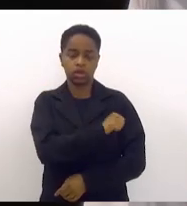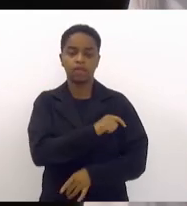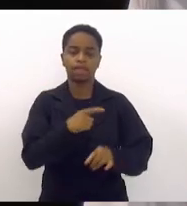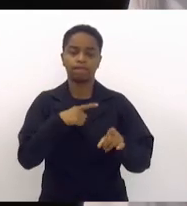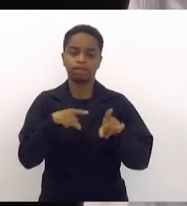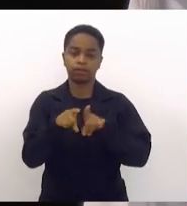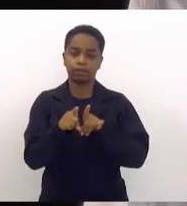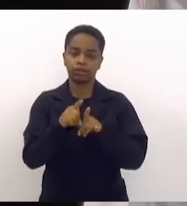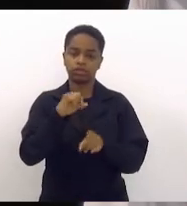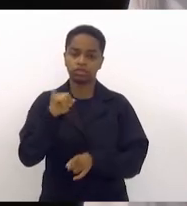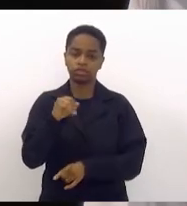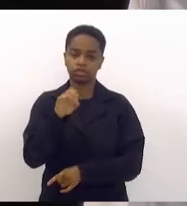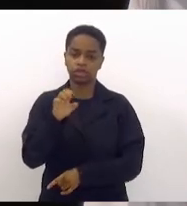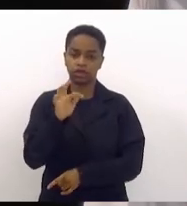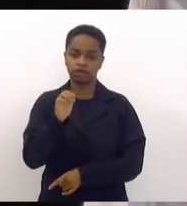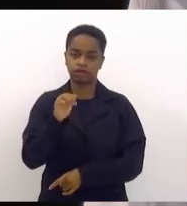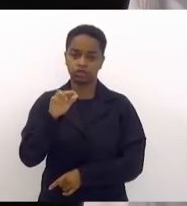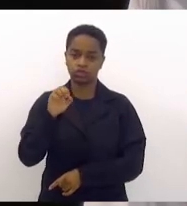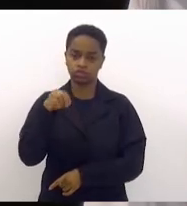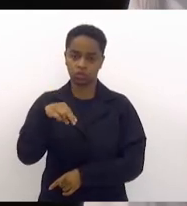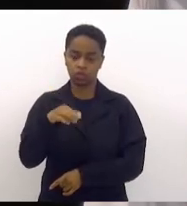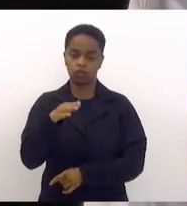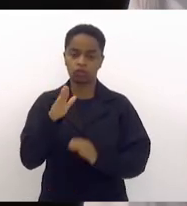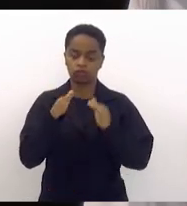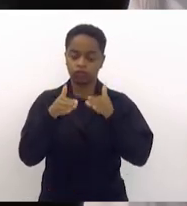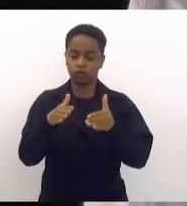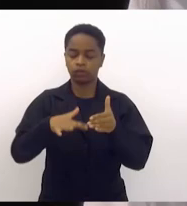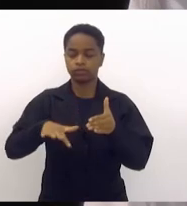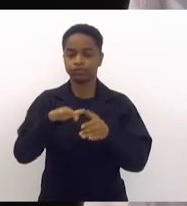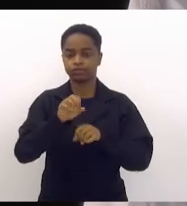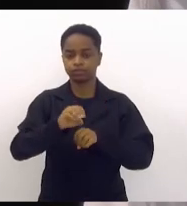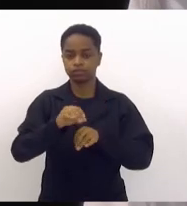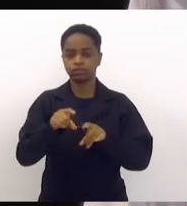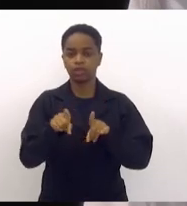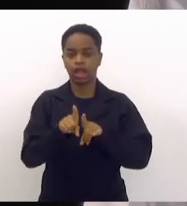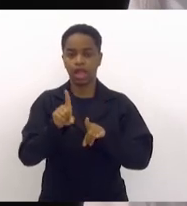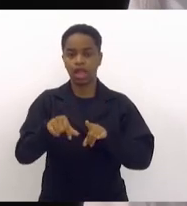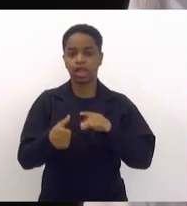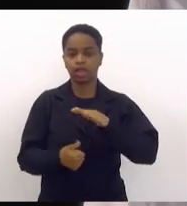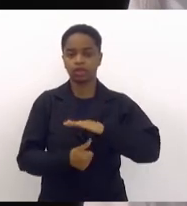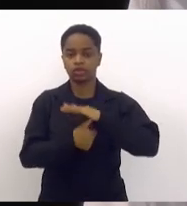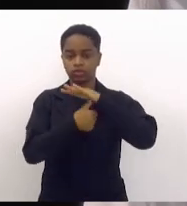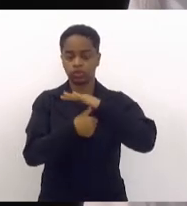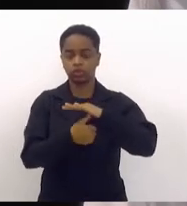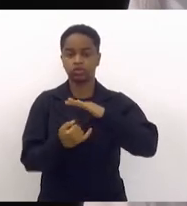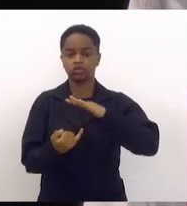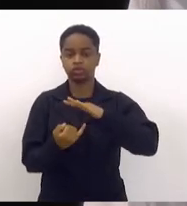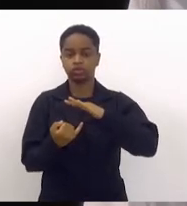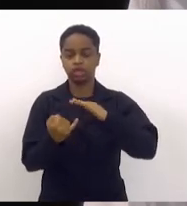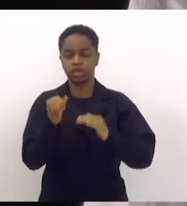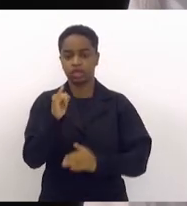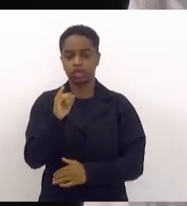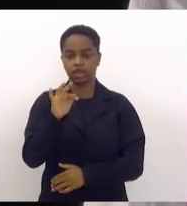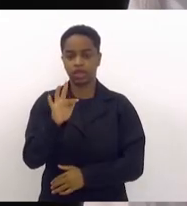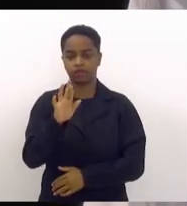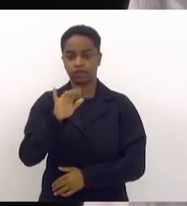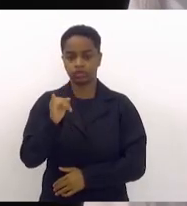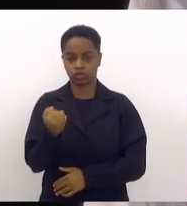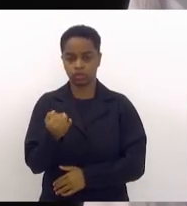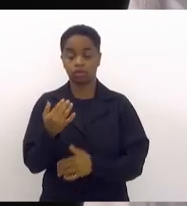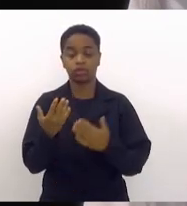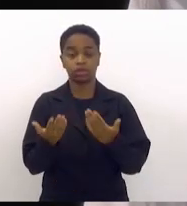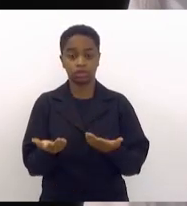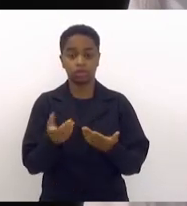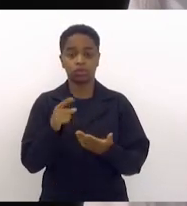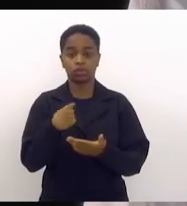também pela educação nosso reitor do Instituto Federal Fluminense e que a gente vê a esperança